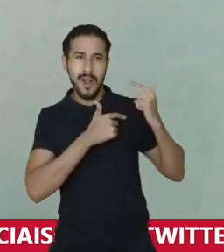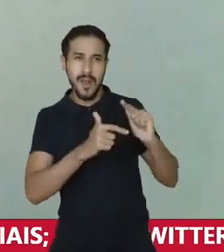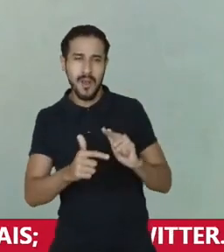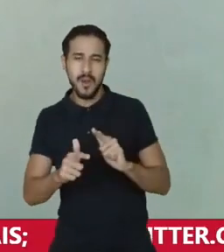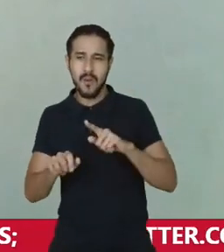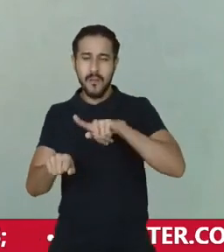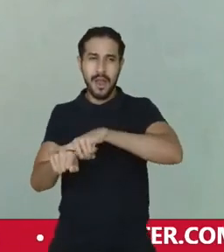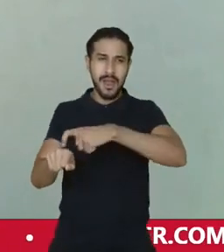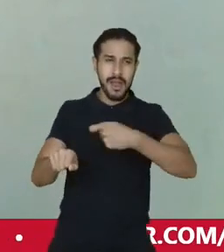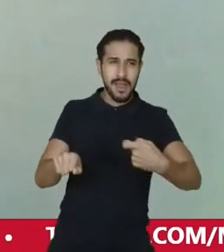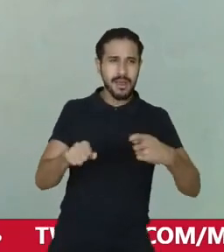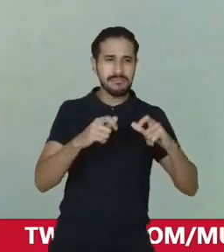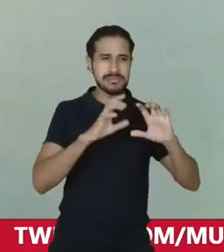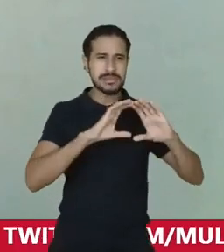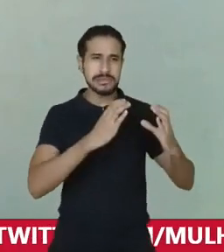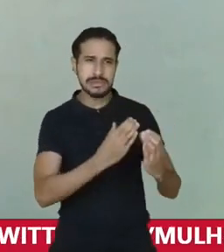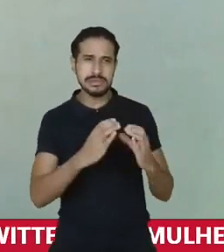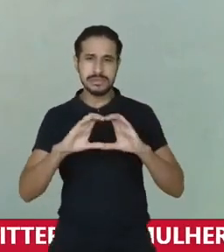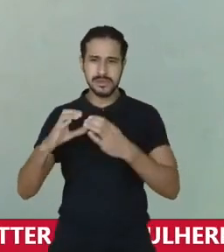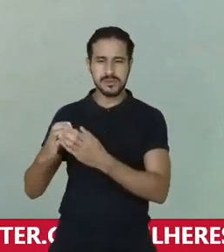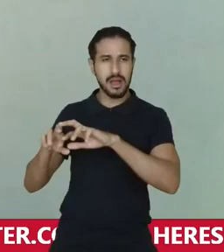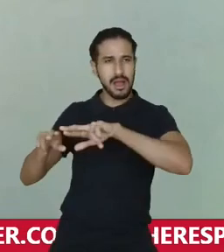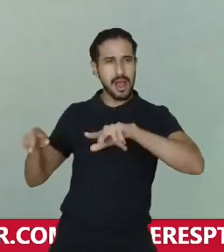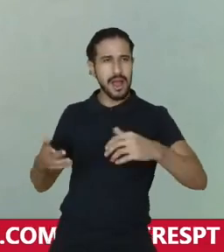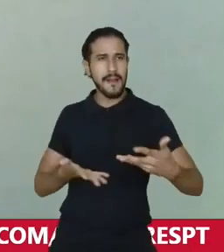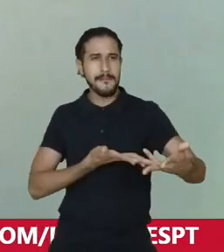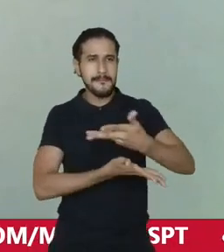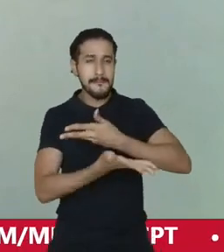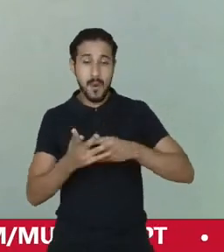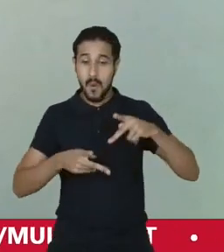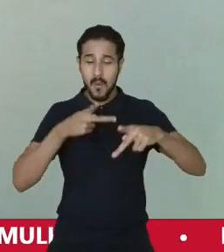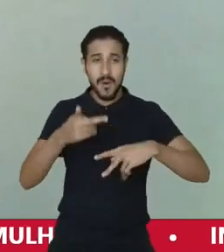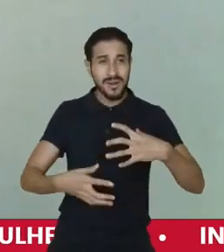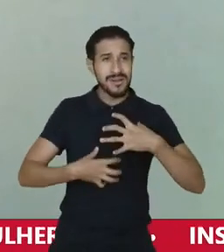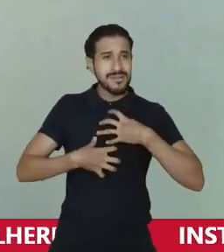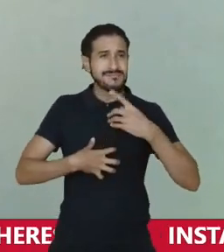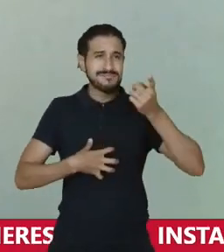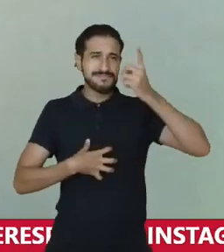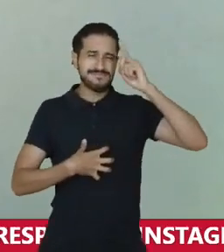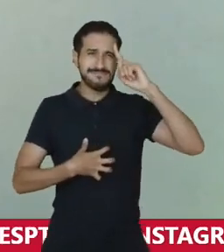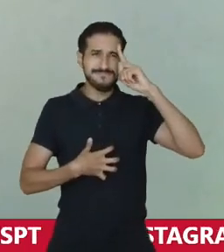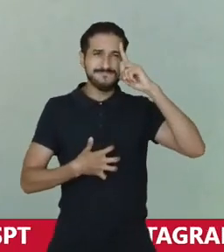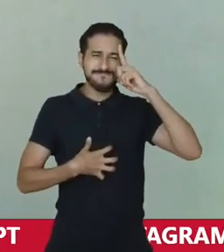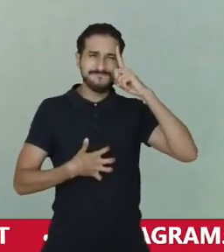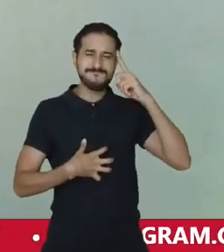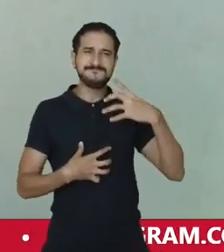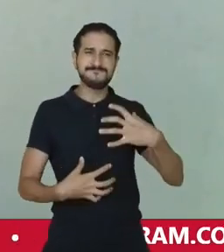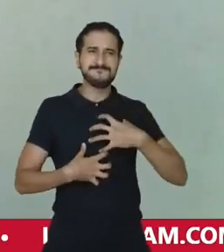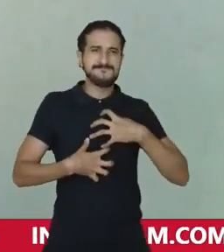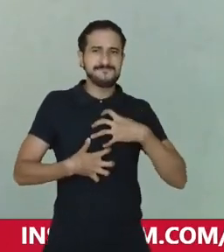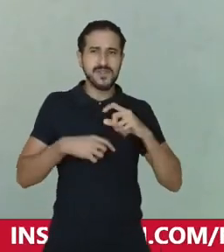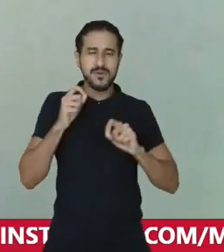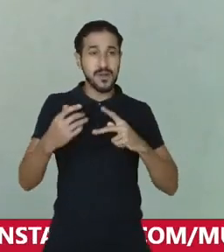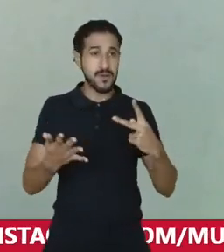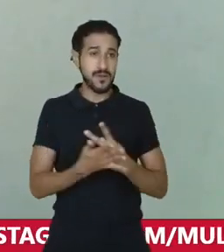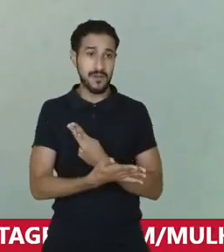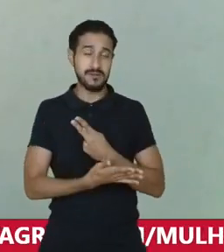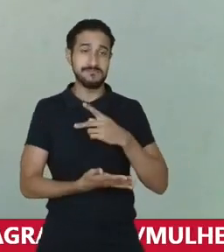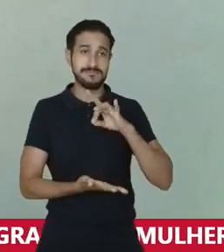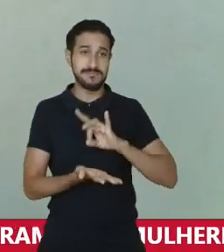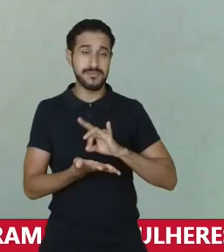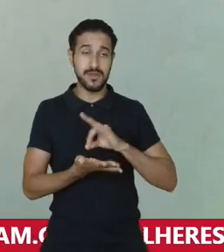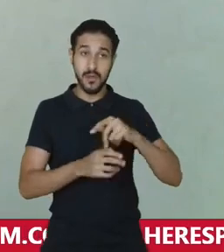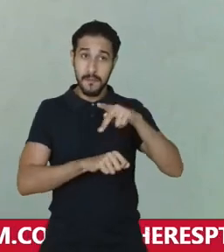quilombos, que venha das aldeias, que venha do povo que sente diariamente na pele o que está acontecendo,